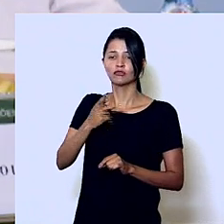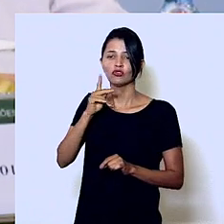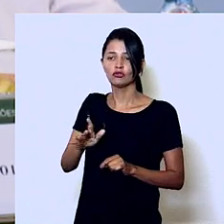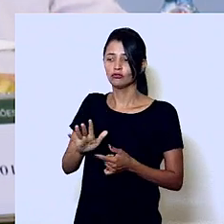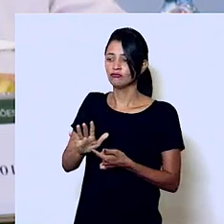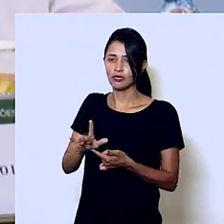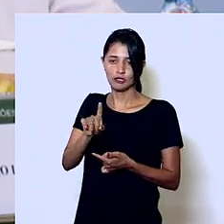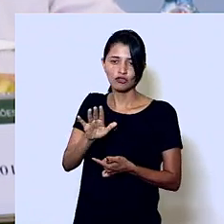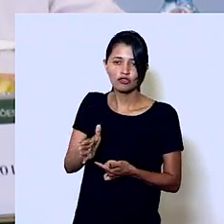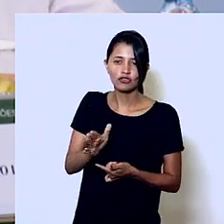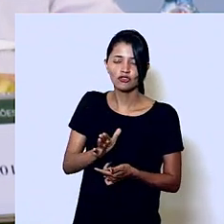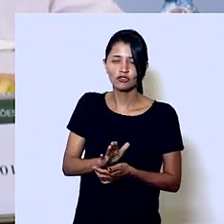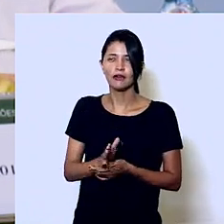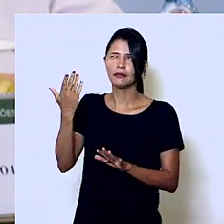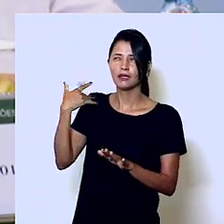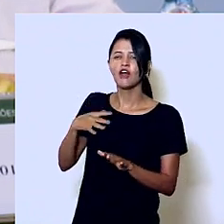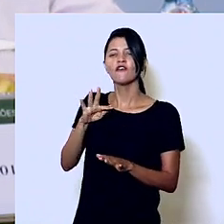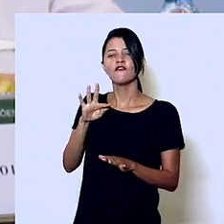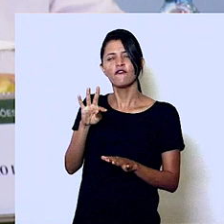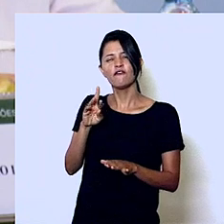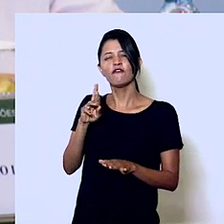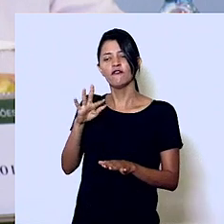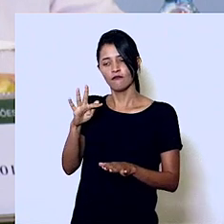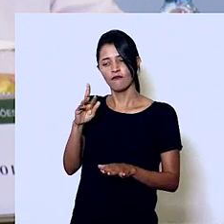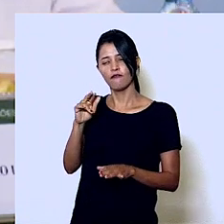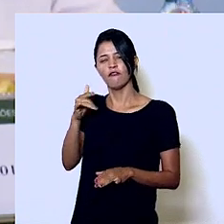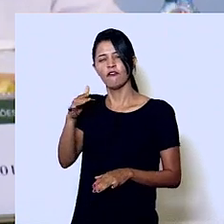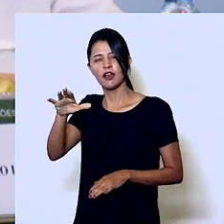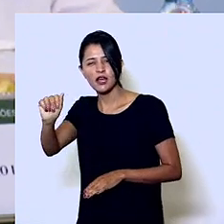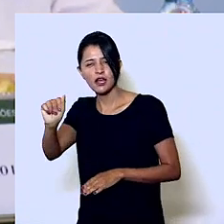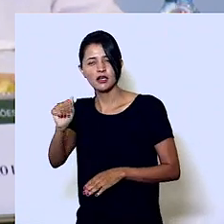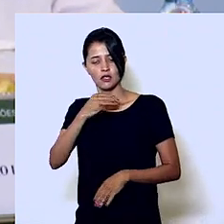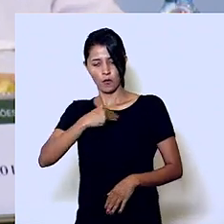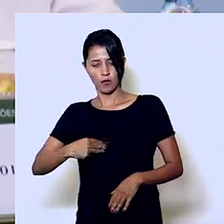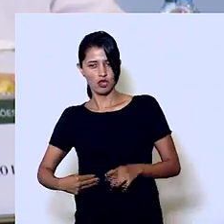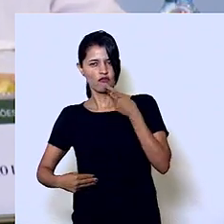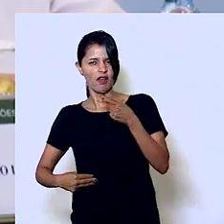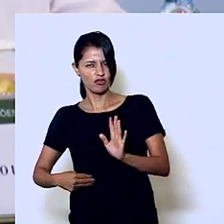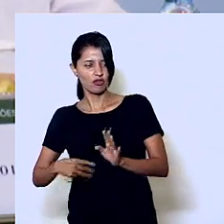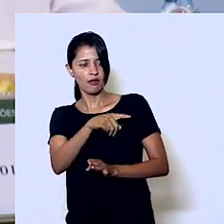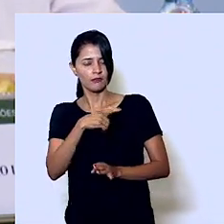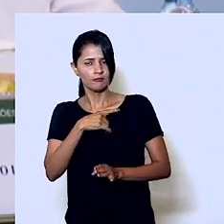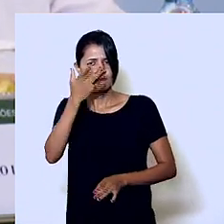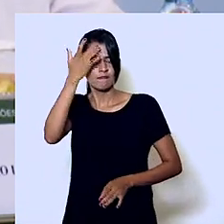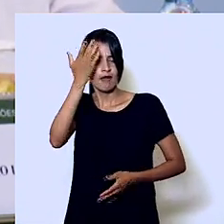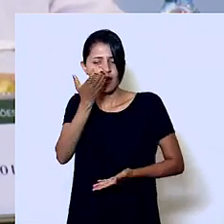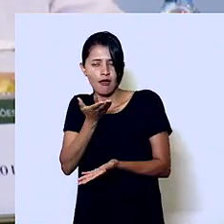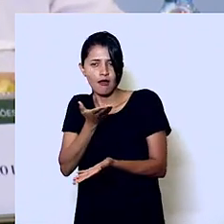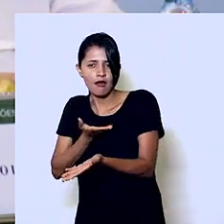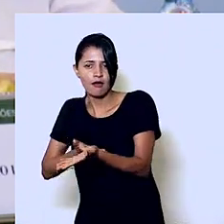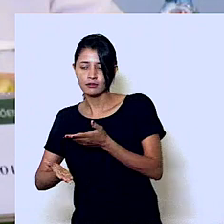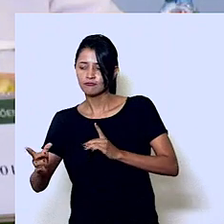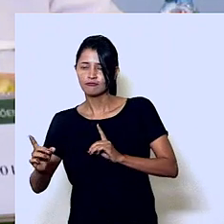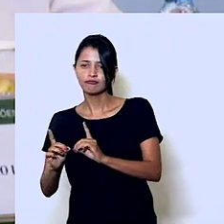do França, os ministros, que era a facilidade que ele tinha de se dirigir a todos. Não é? Talvez